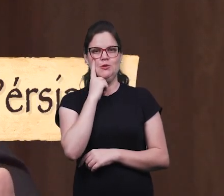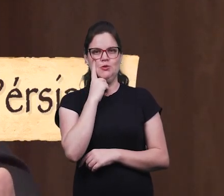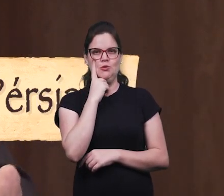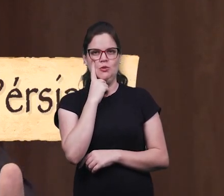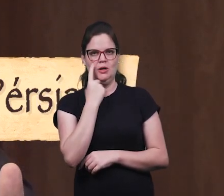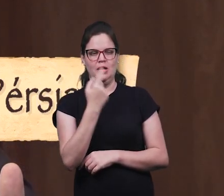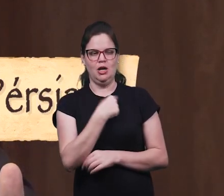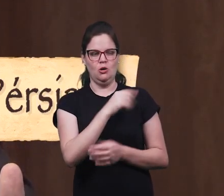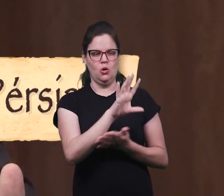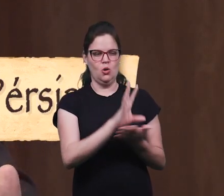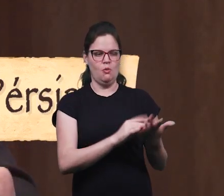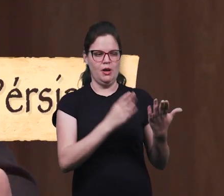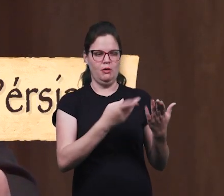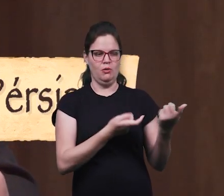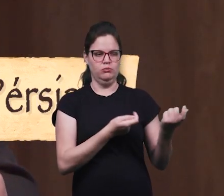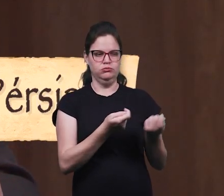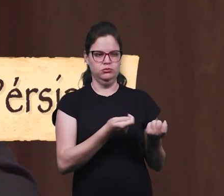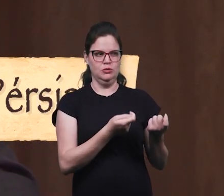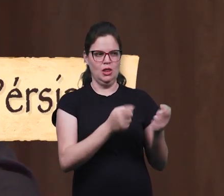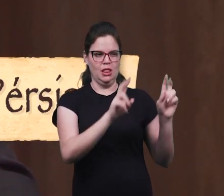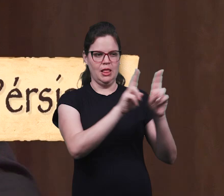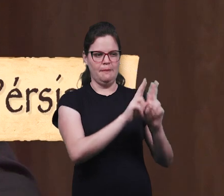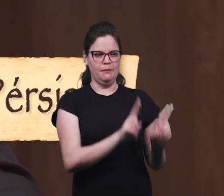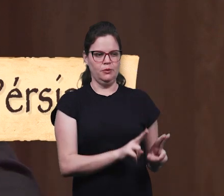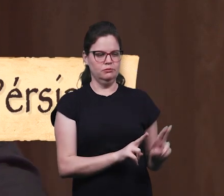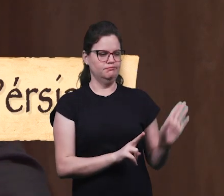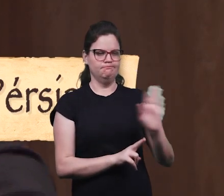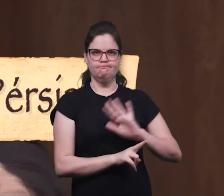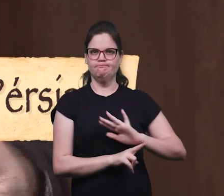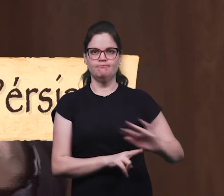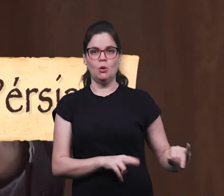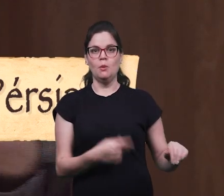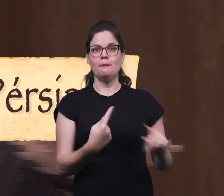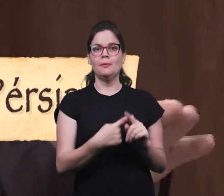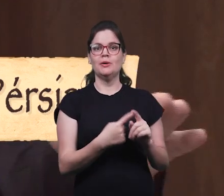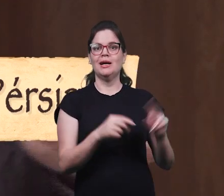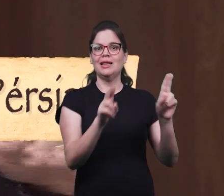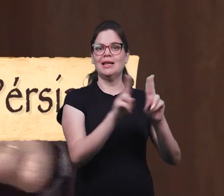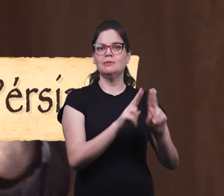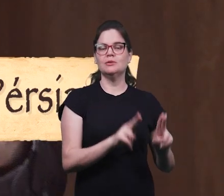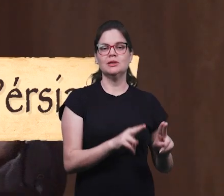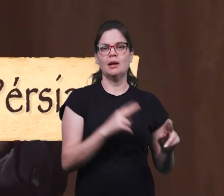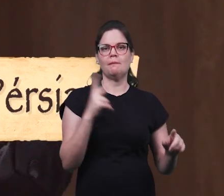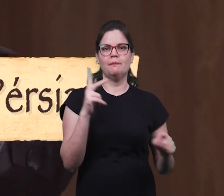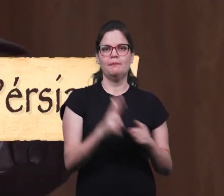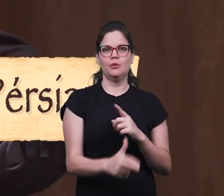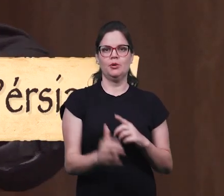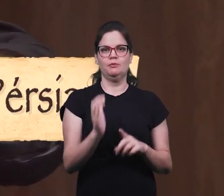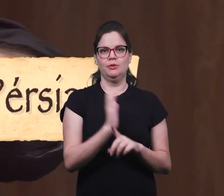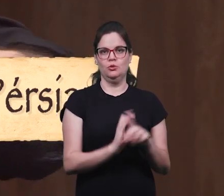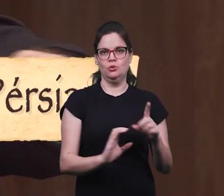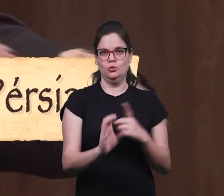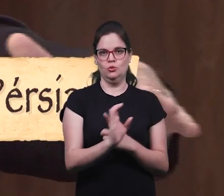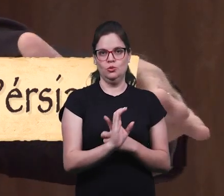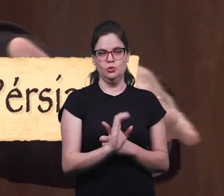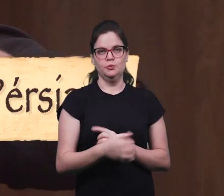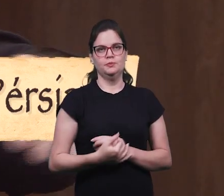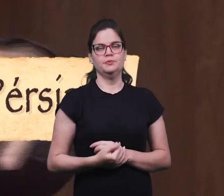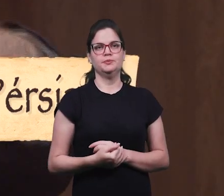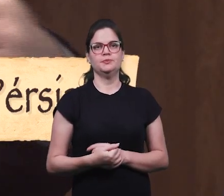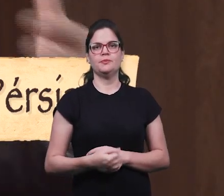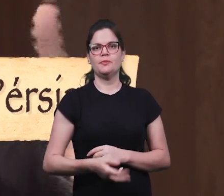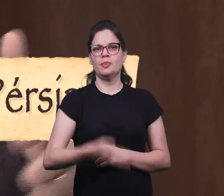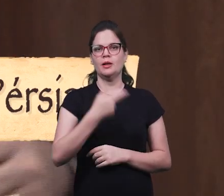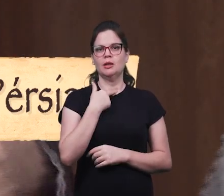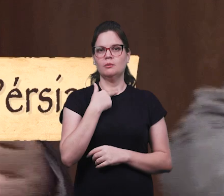de Nabucodonosor. O império de Nabucodonosor, ele proibiu o culto, proibiu as pessoas de